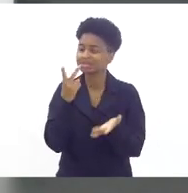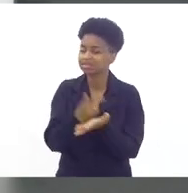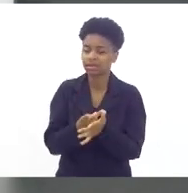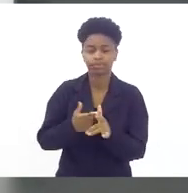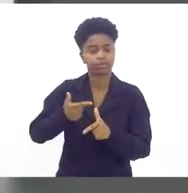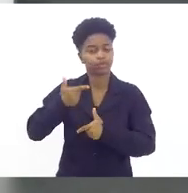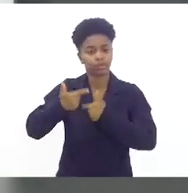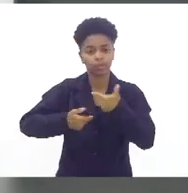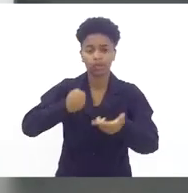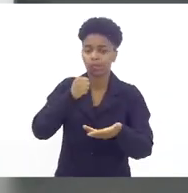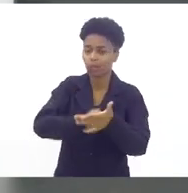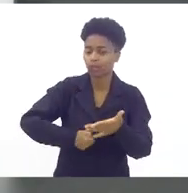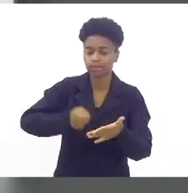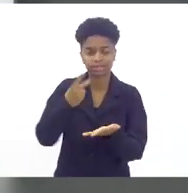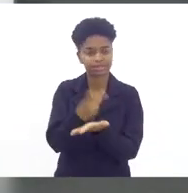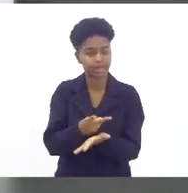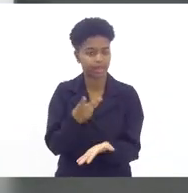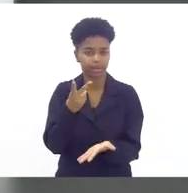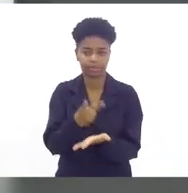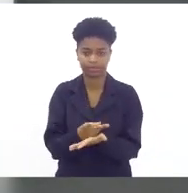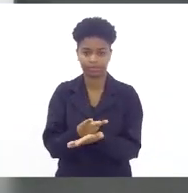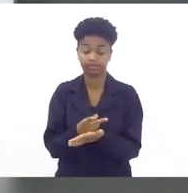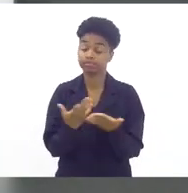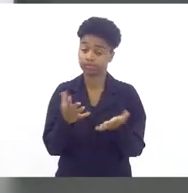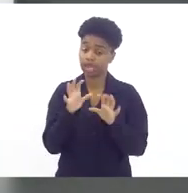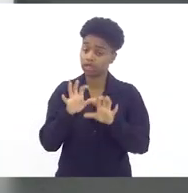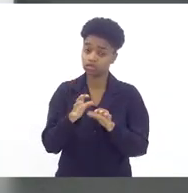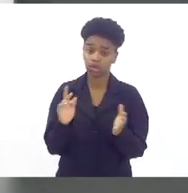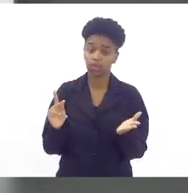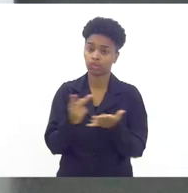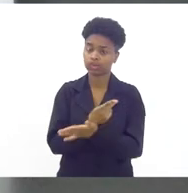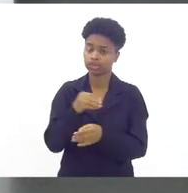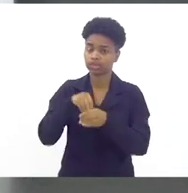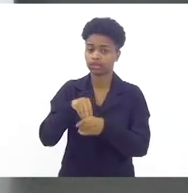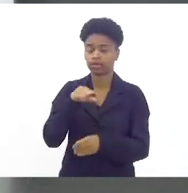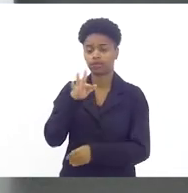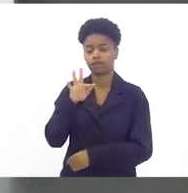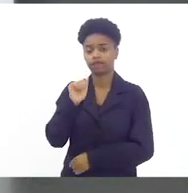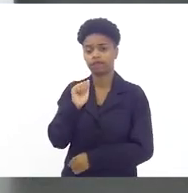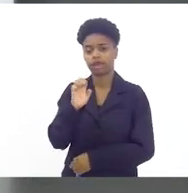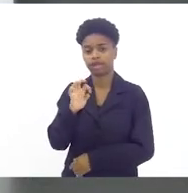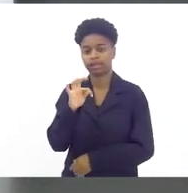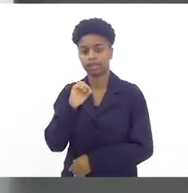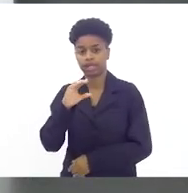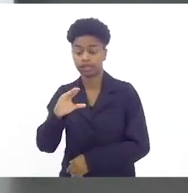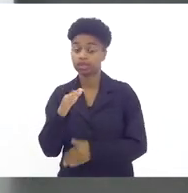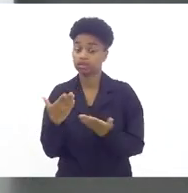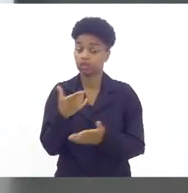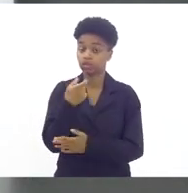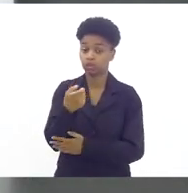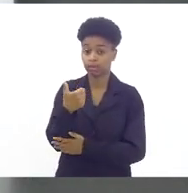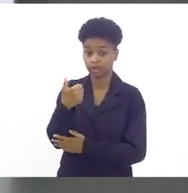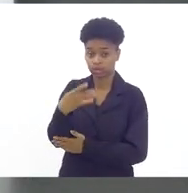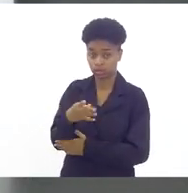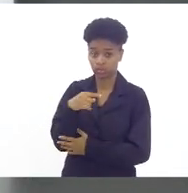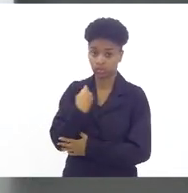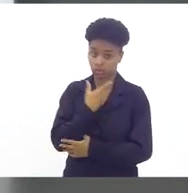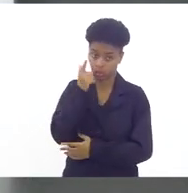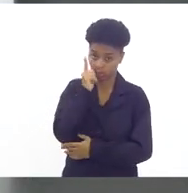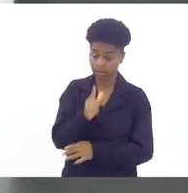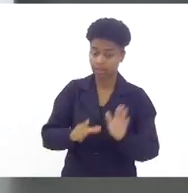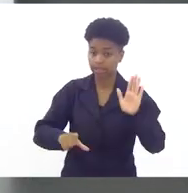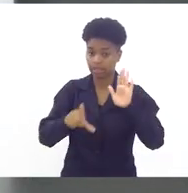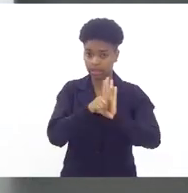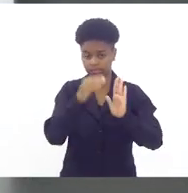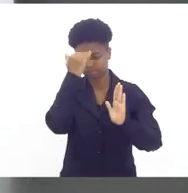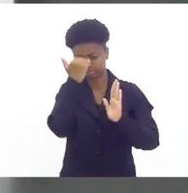luta através do enfrentamento é isso que tem ocorrido dentro da rede Faetec então dormir 14 conseguimos a lei do